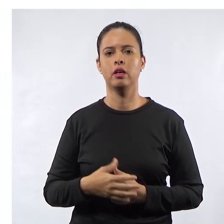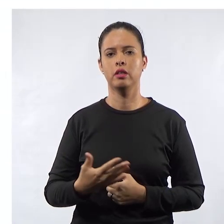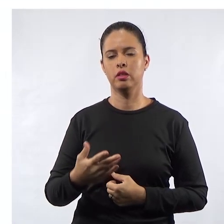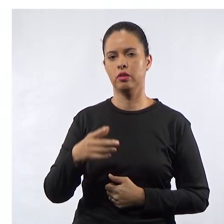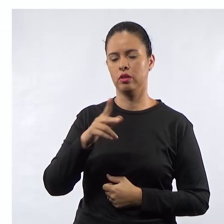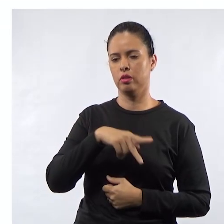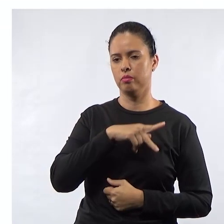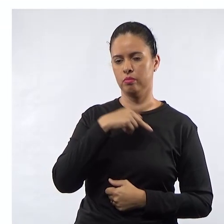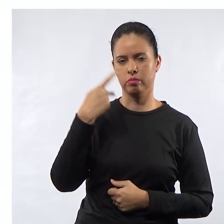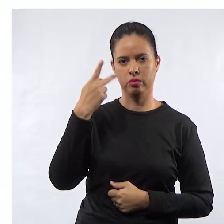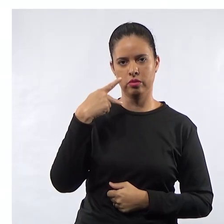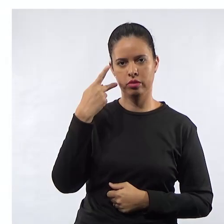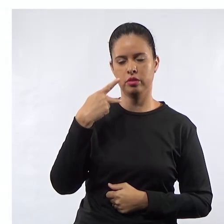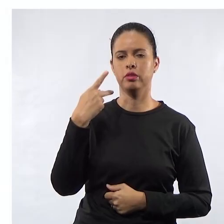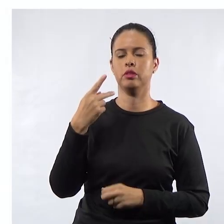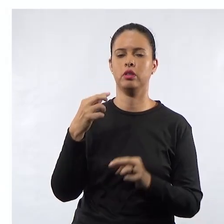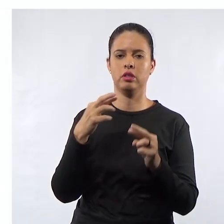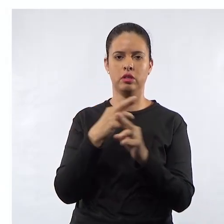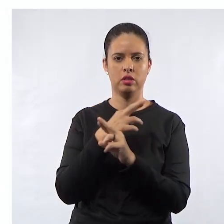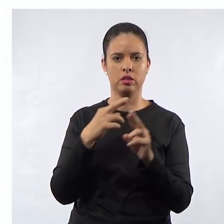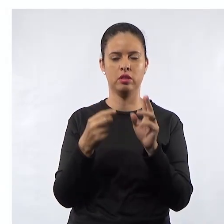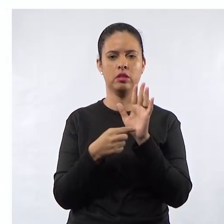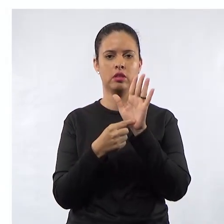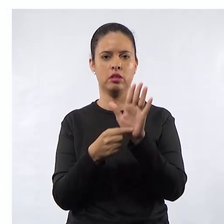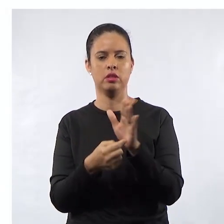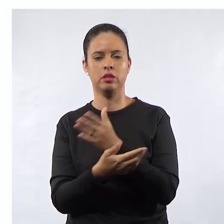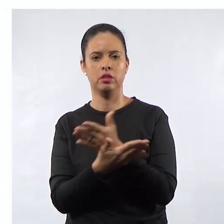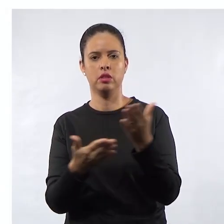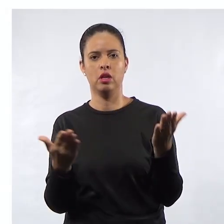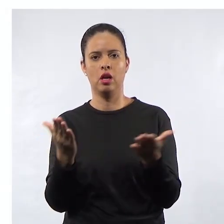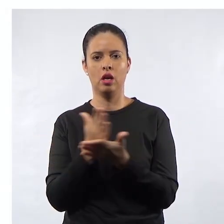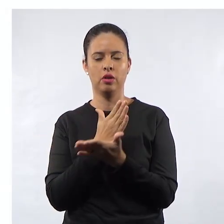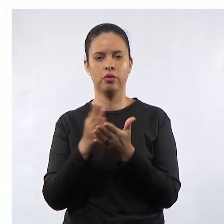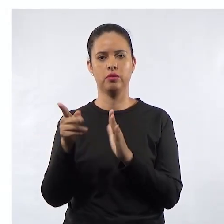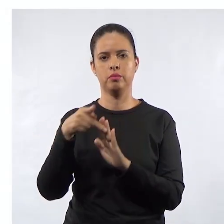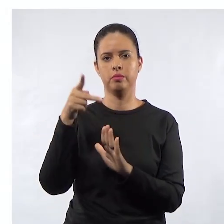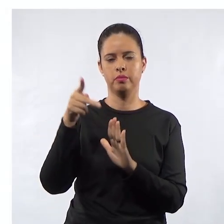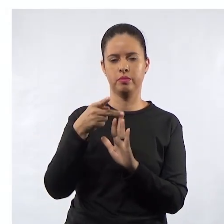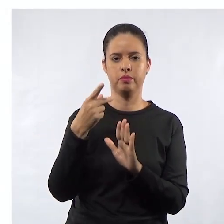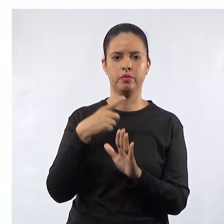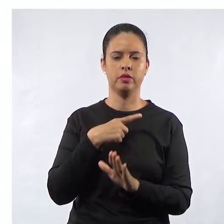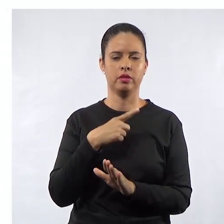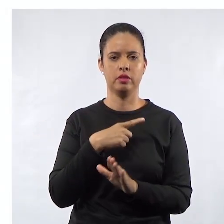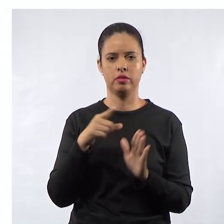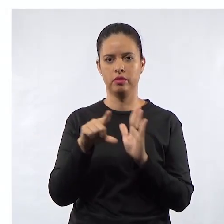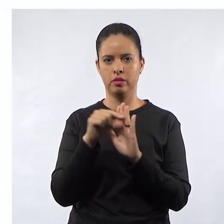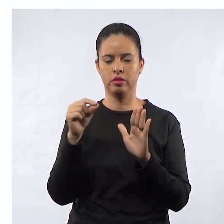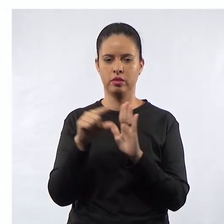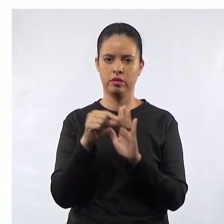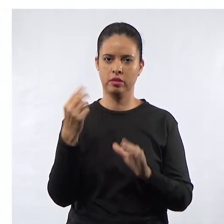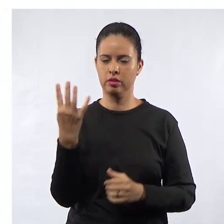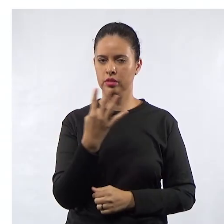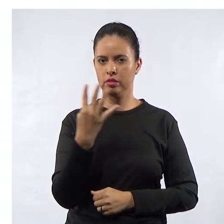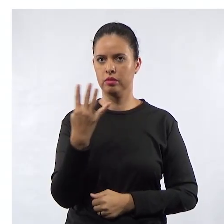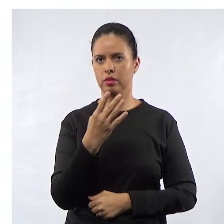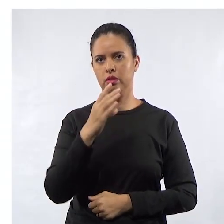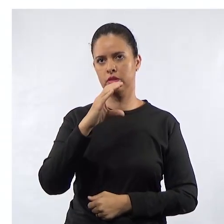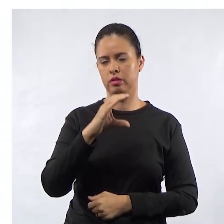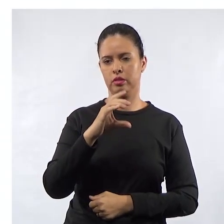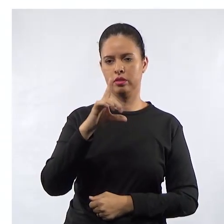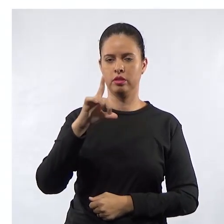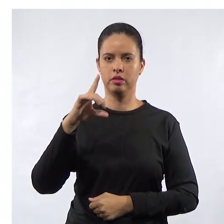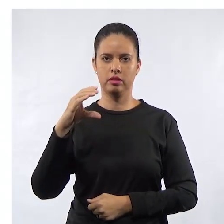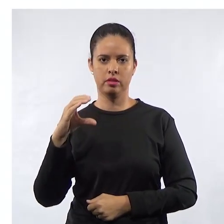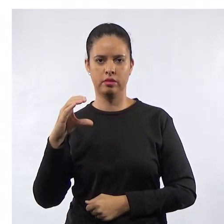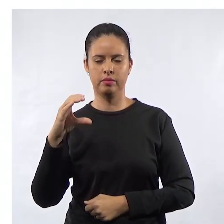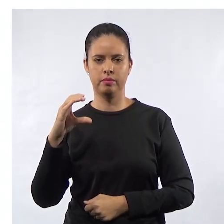Então, superada aí essa política nacional das relações de consumo, eu trago para vocês alguns princípios que estão previstos lá no artigo